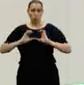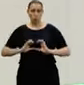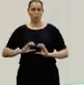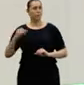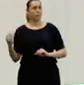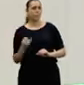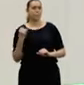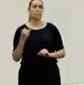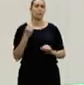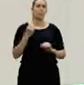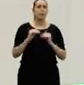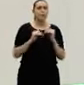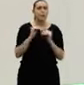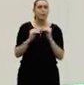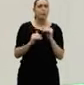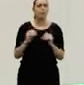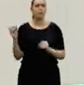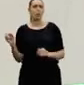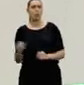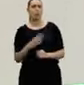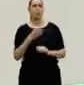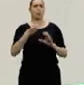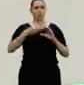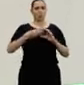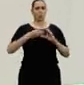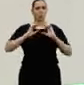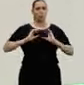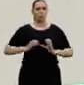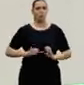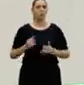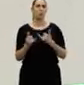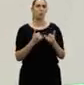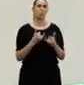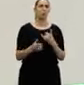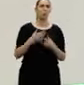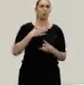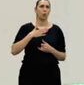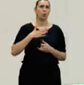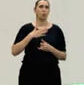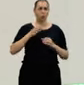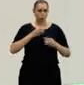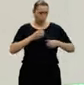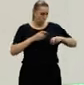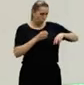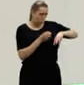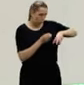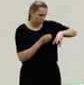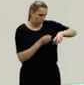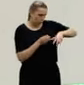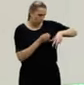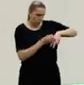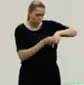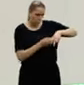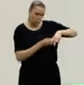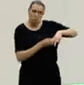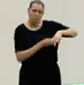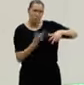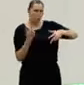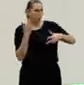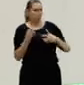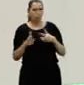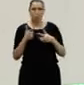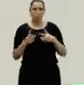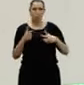muito importantes em processos de renovação. Um exemplo, o meu órgão tem algum defeito, tem alguma